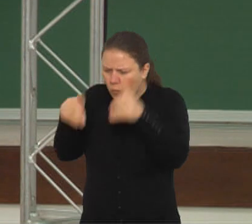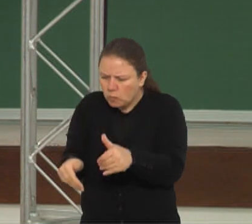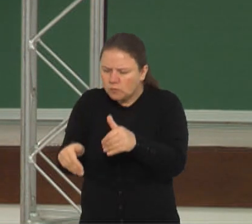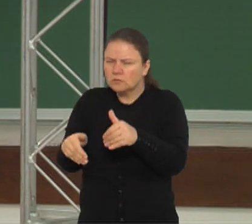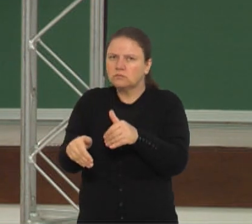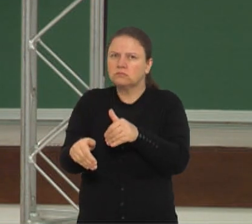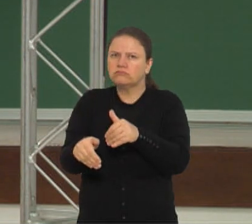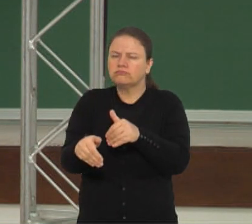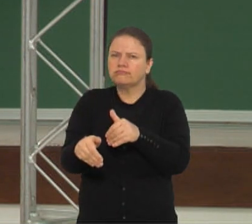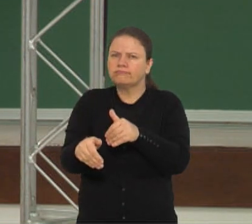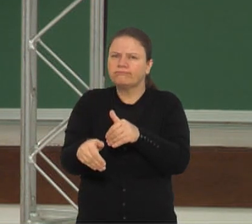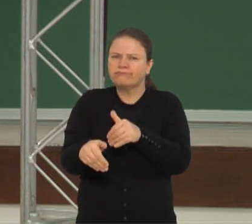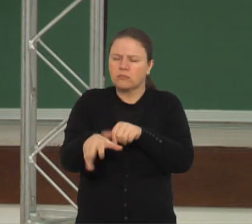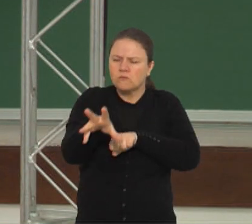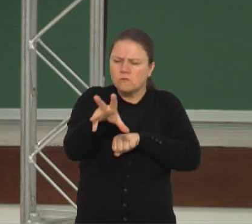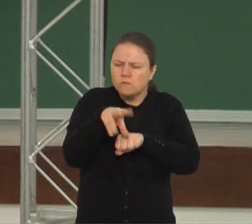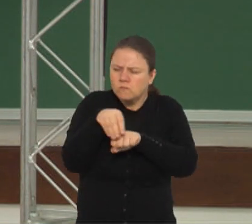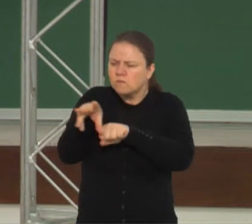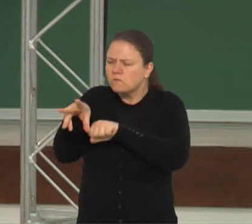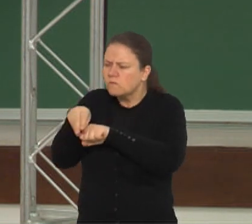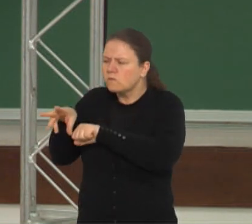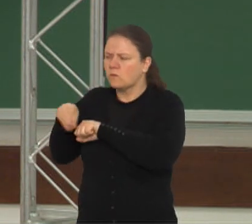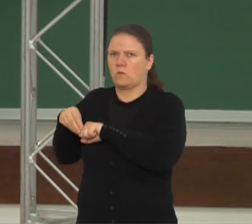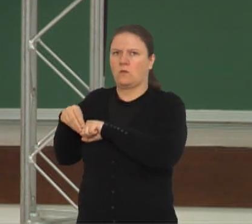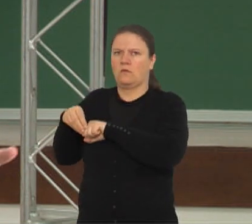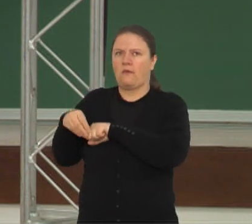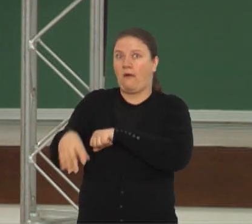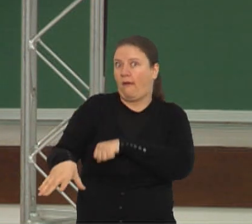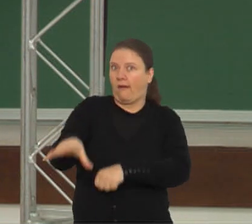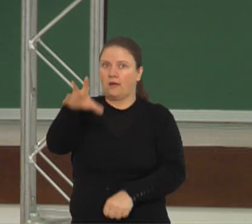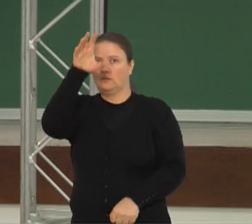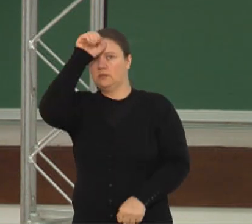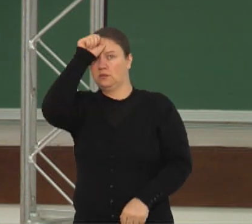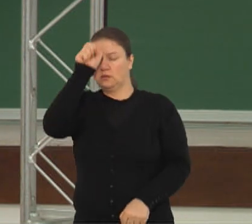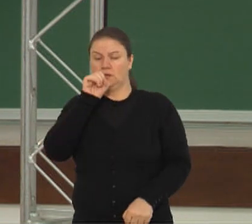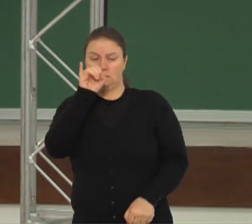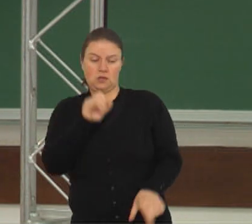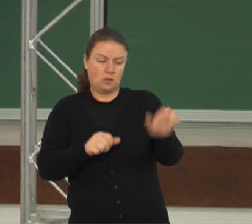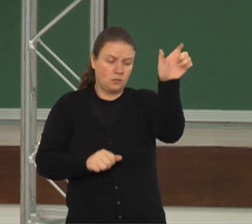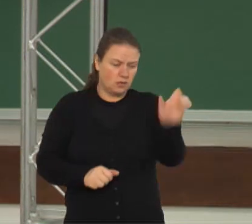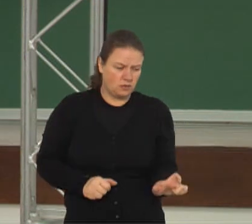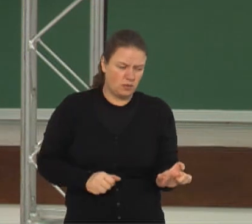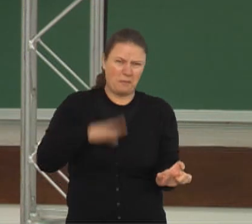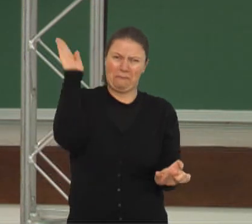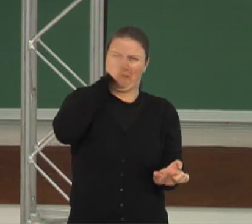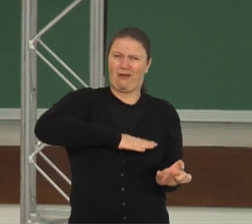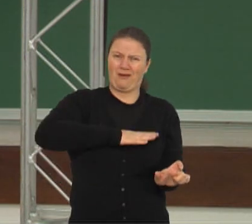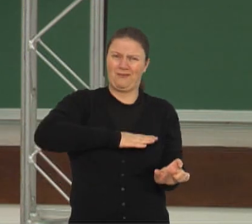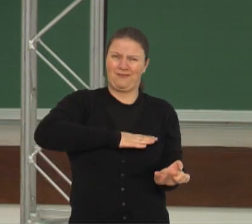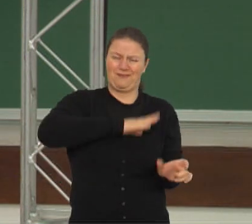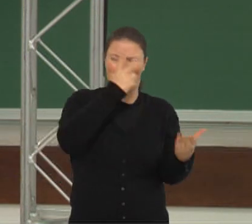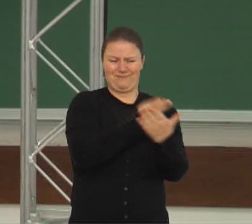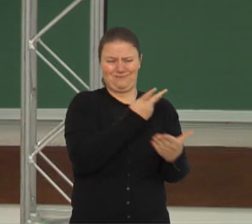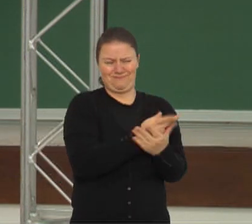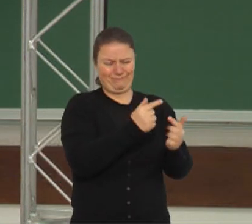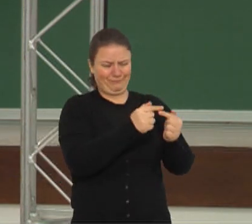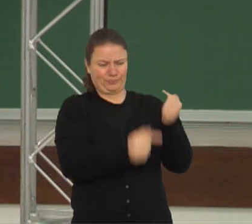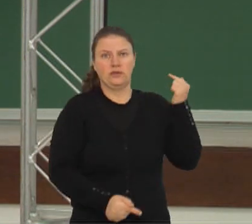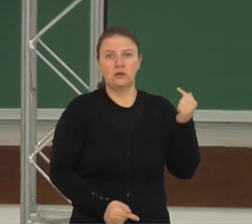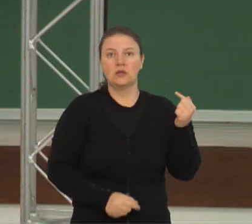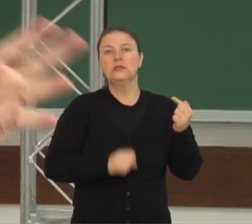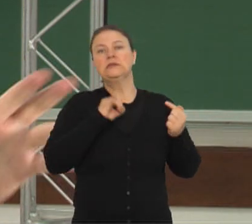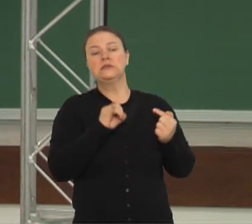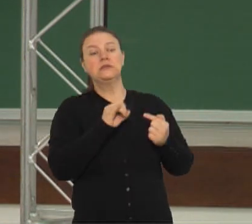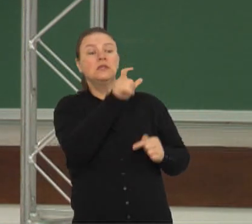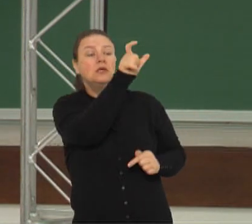Sócrates, o homem só faz o mal por não conhecer o bem. Se ele de fato soubesse o que é o